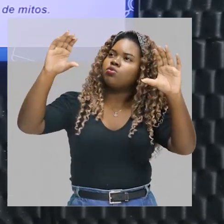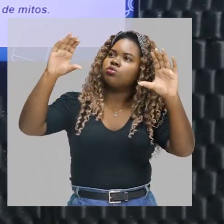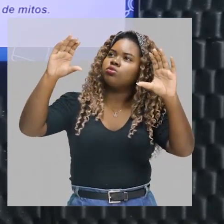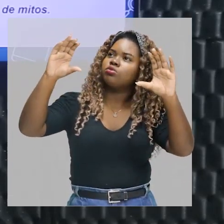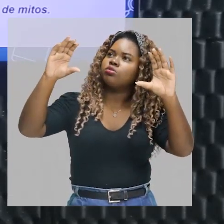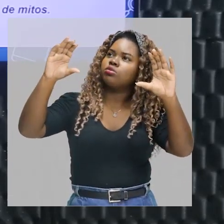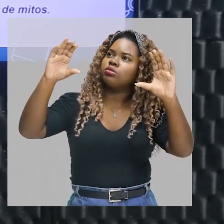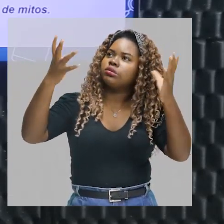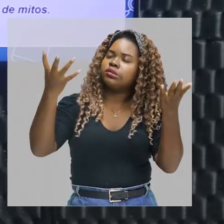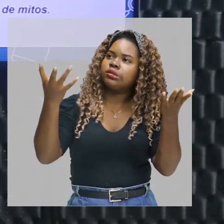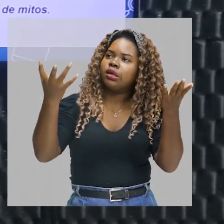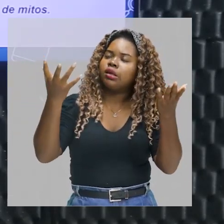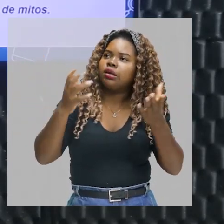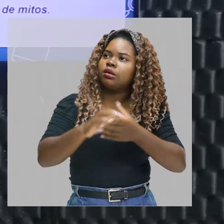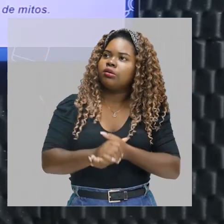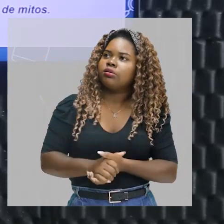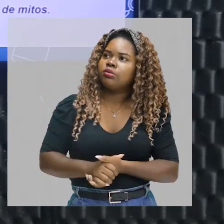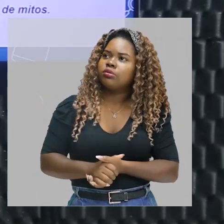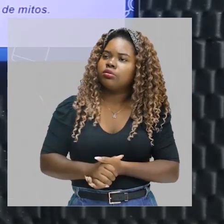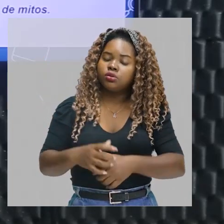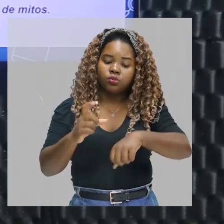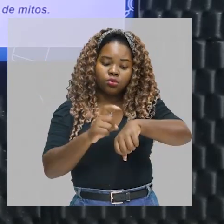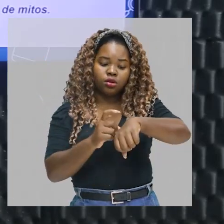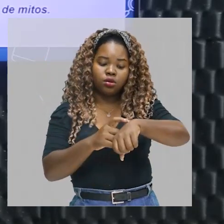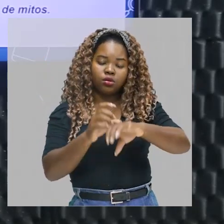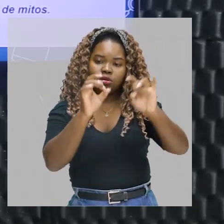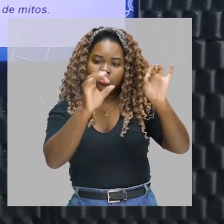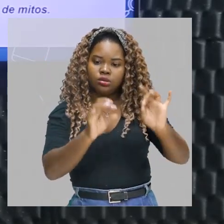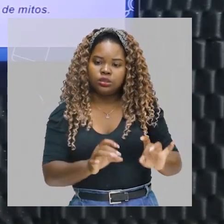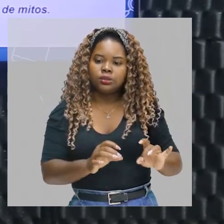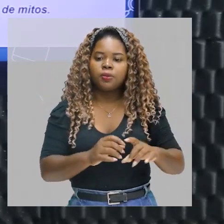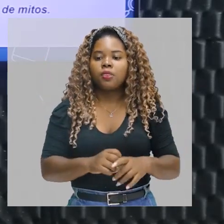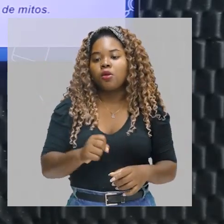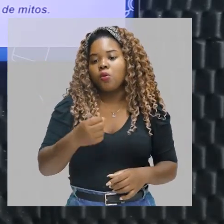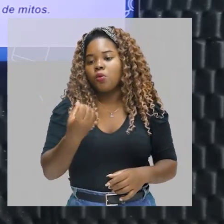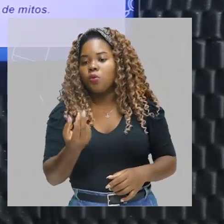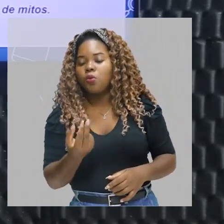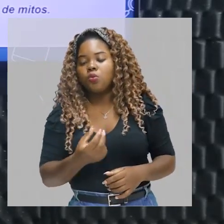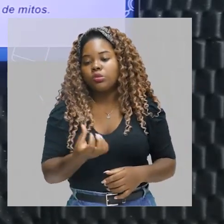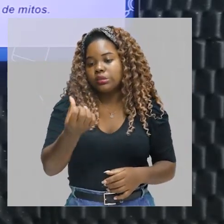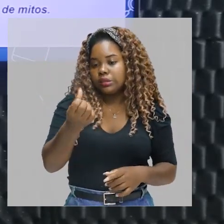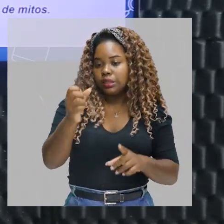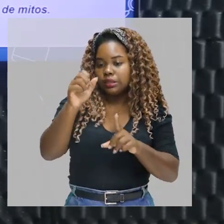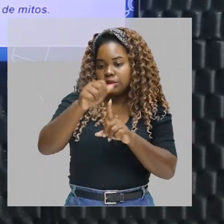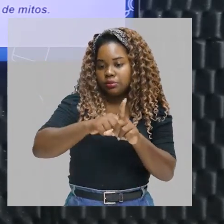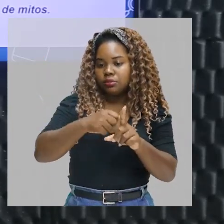um determinado tempo, né, vamos dizer assim, um tempo de 6 meses, por exemplo, se a gente tirar a foto